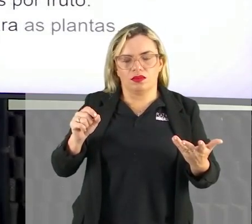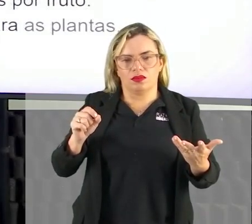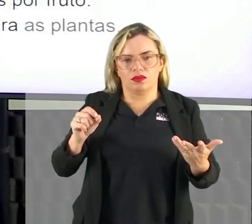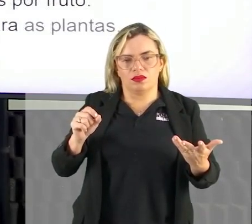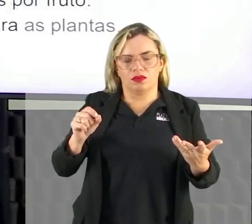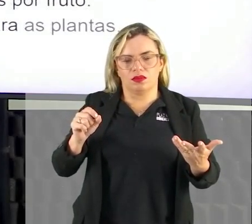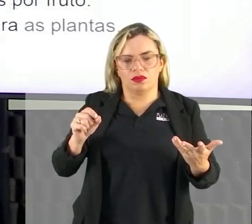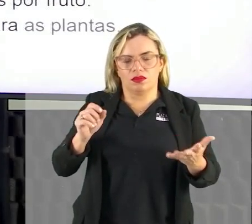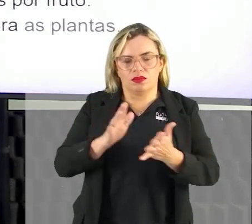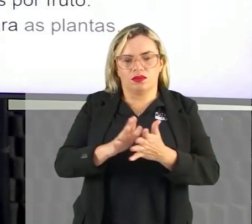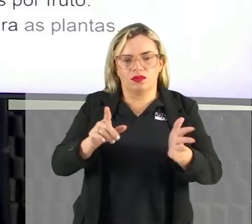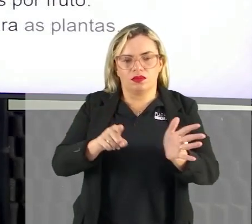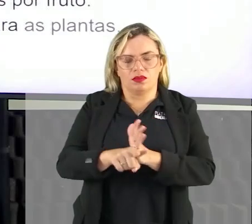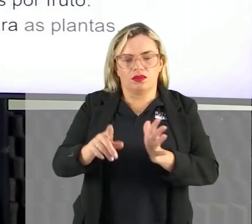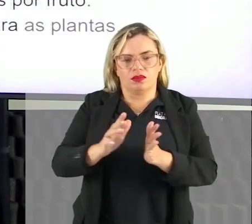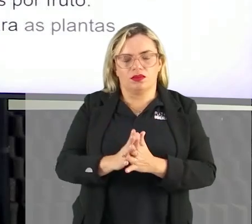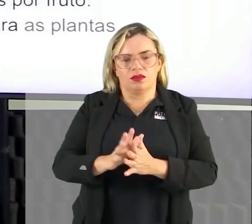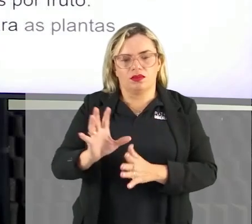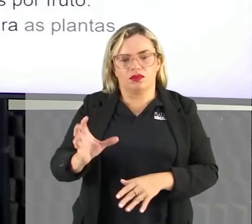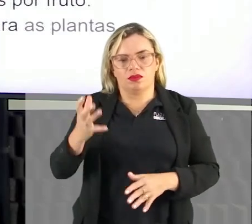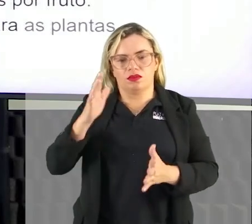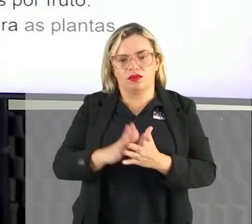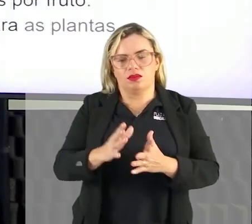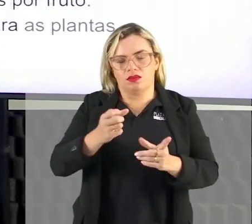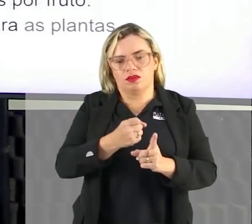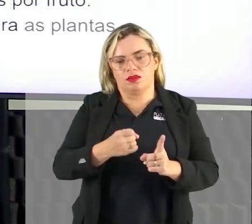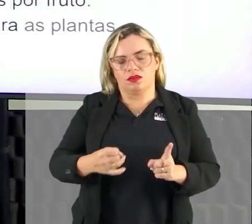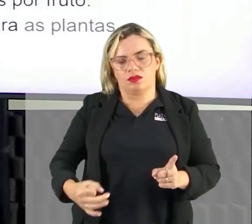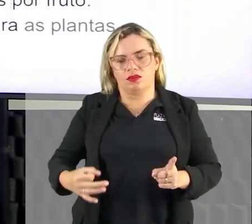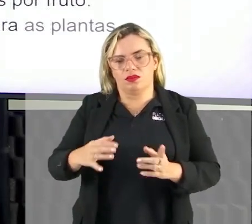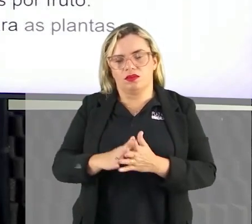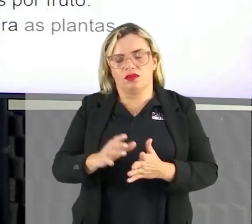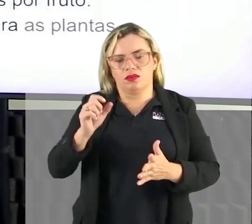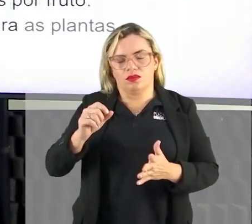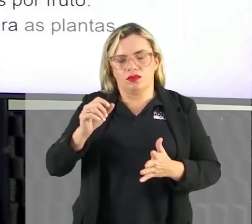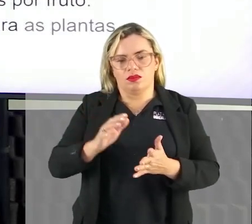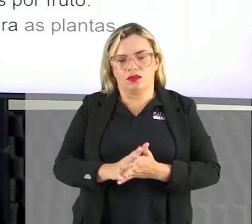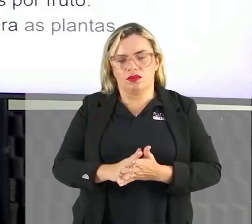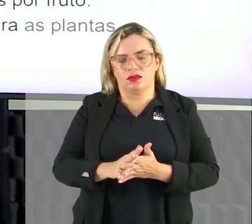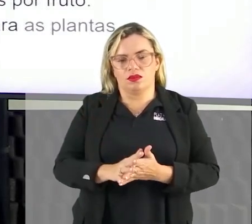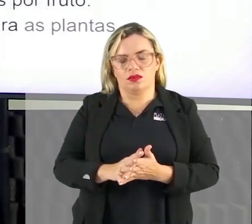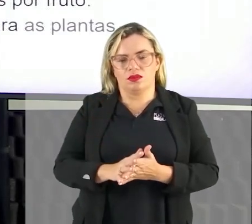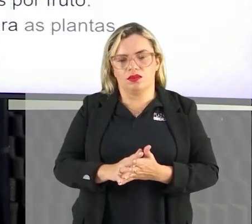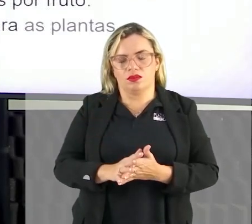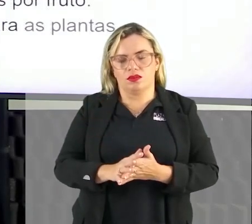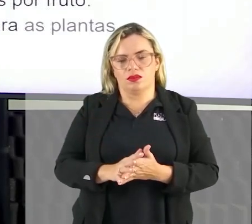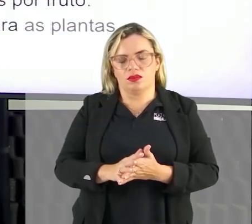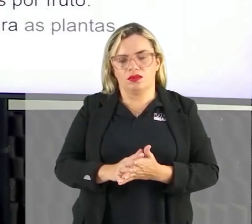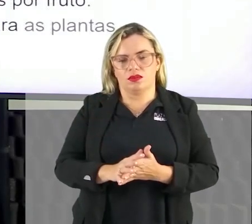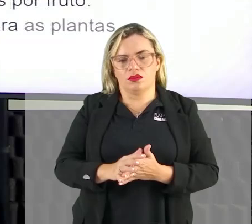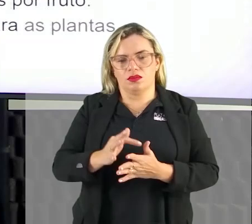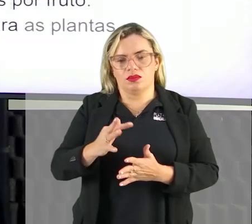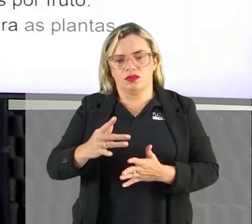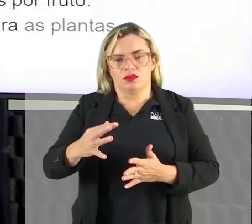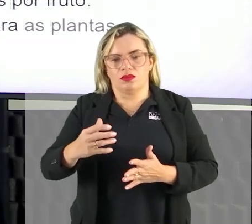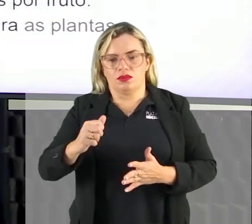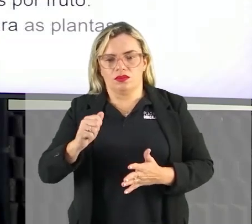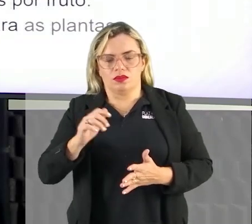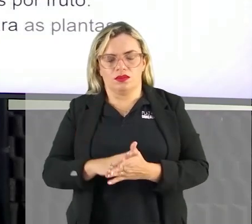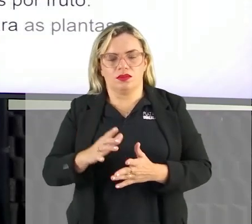quando a questão pergunta, o evento descrito com a flora ocorreu em razão né? Então, no caso de fatores